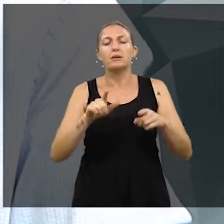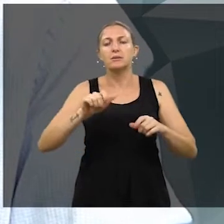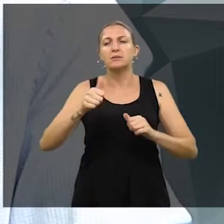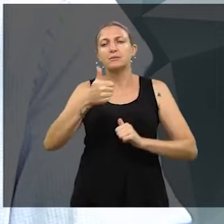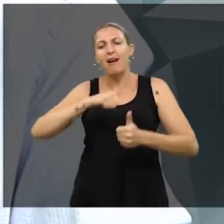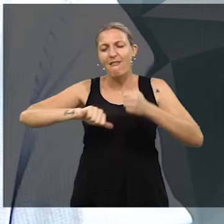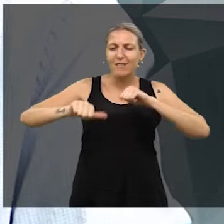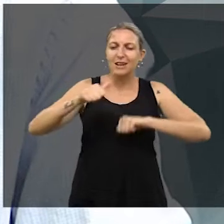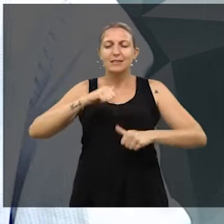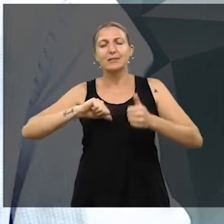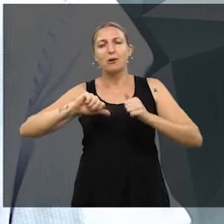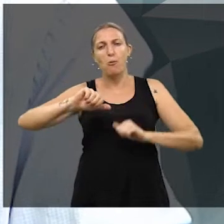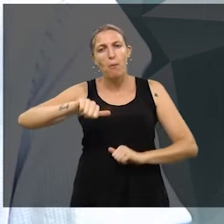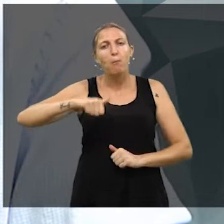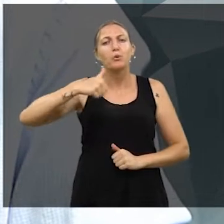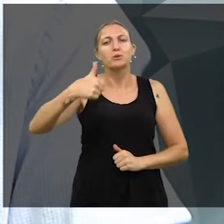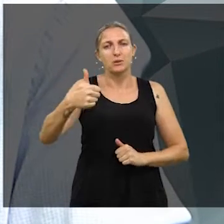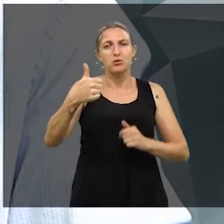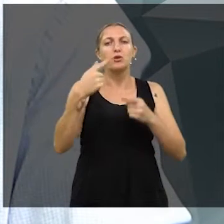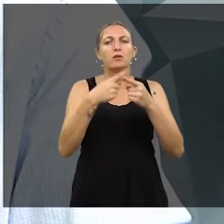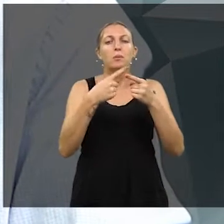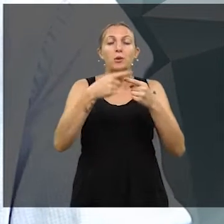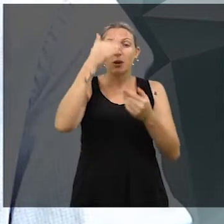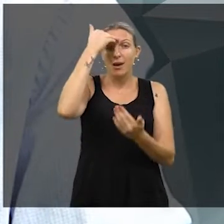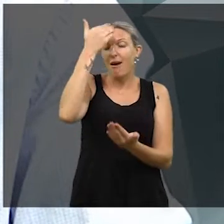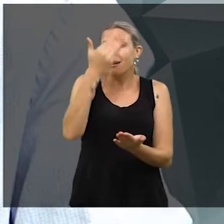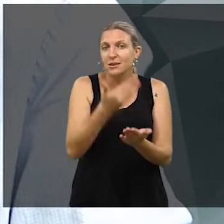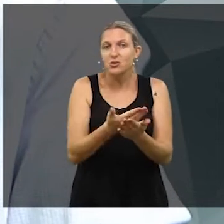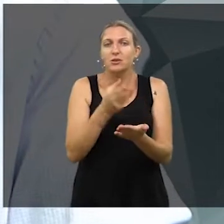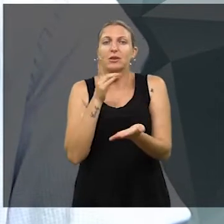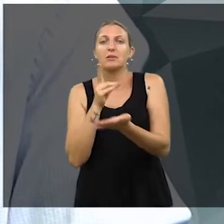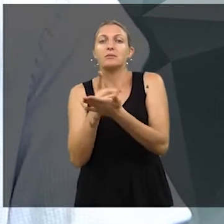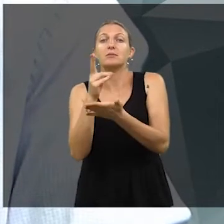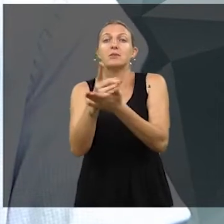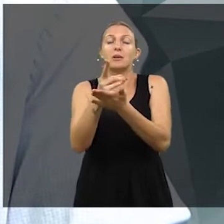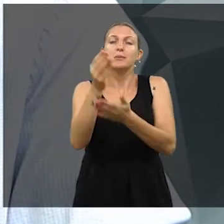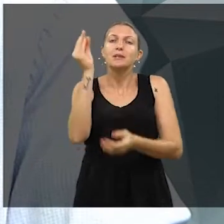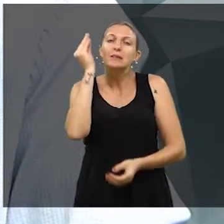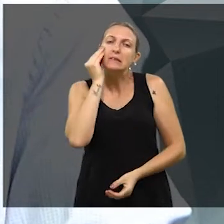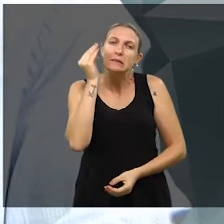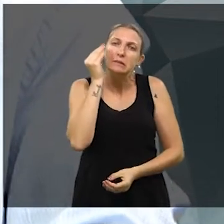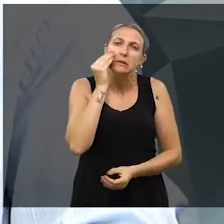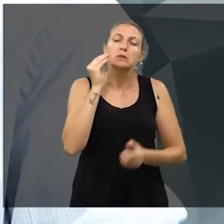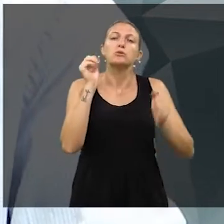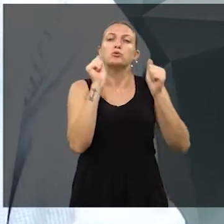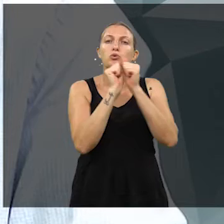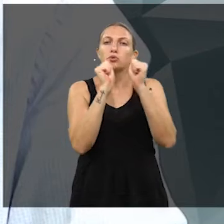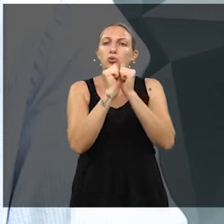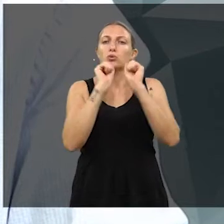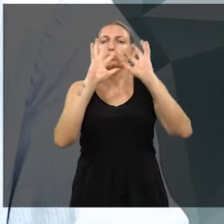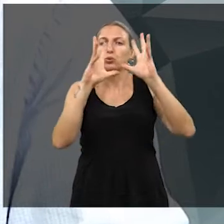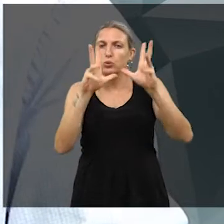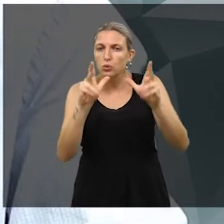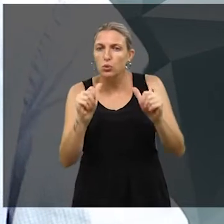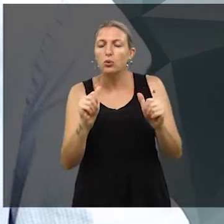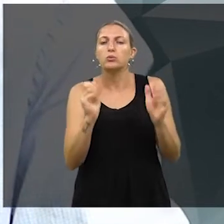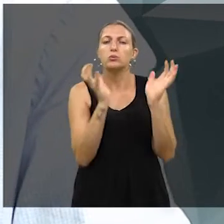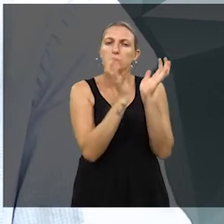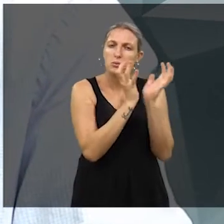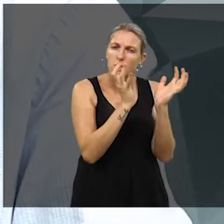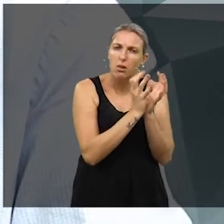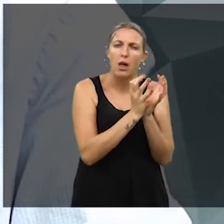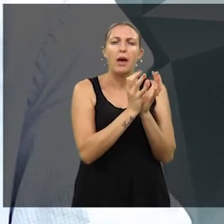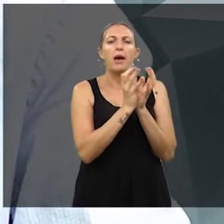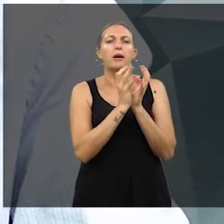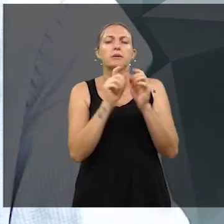tem é muito positiva, porque a gente acredita que está sempre buscando, né, junto com todos, junto com os